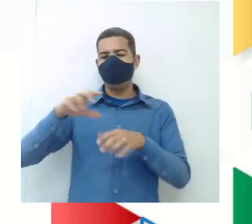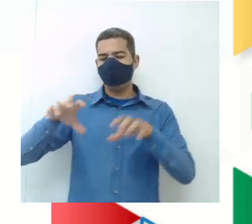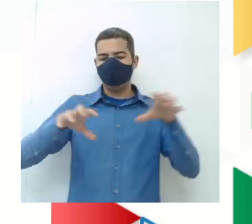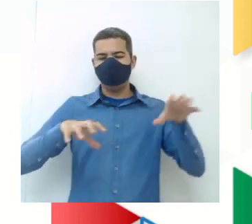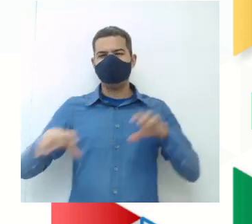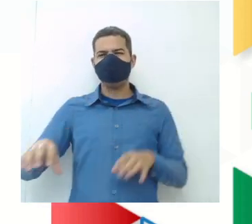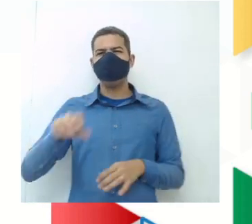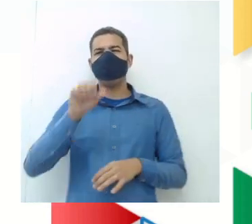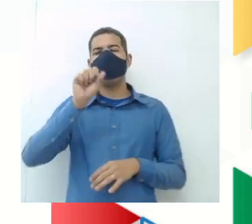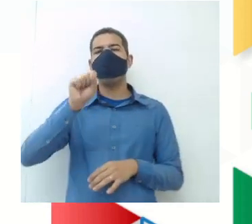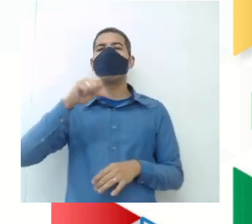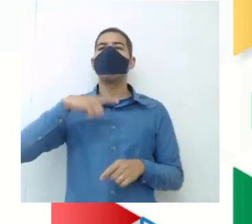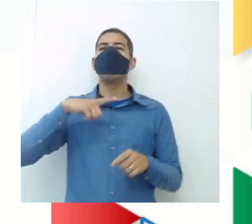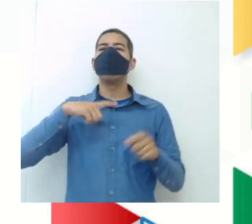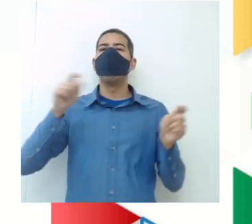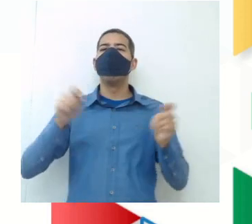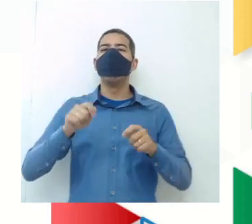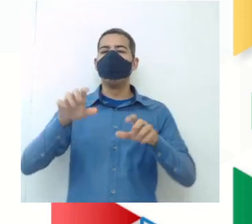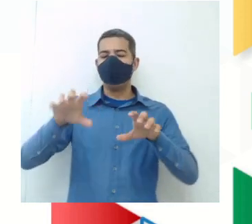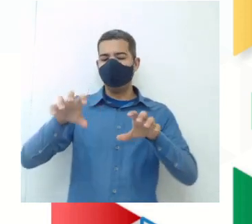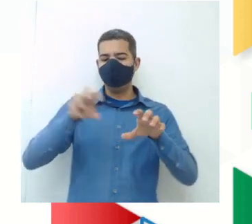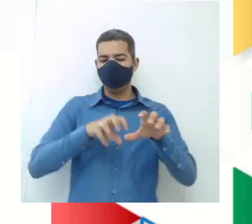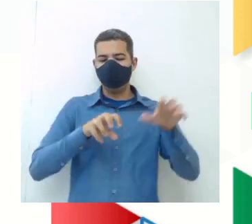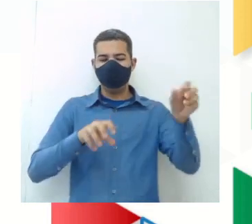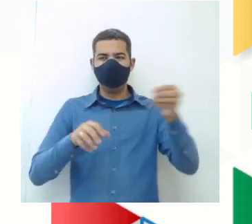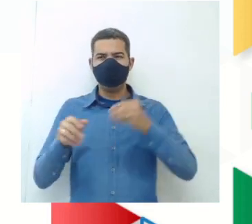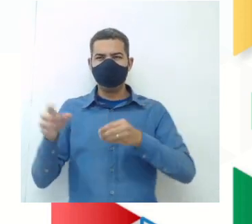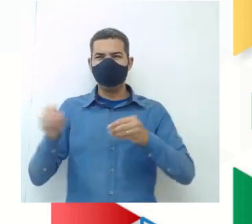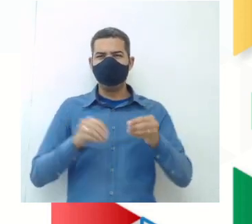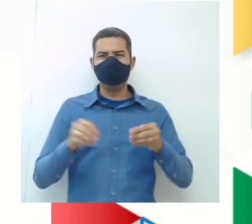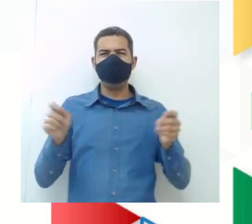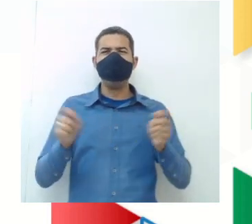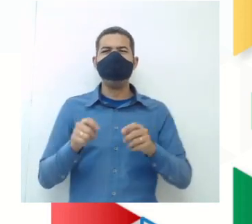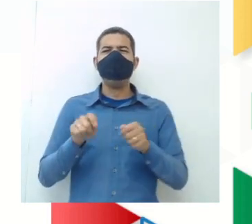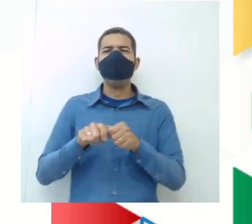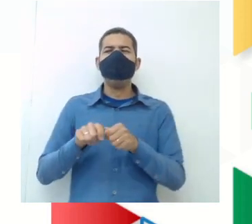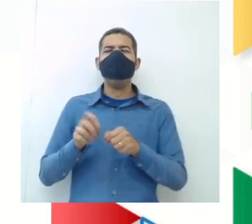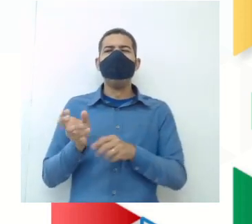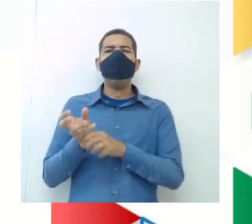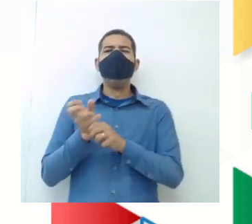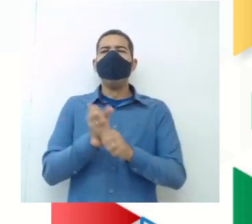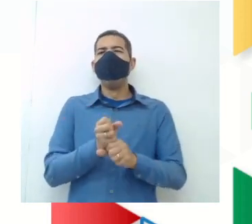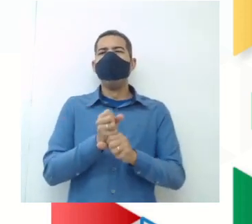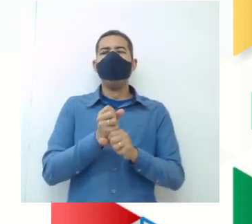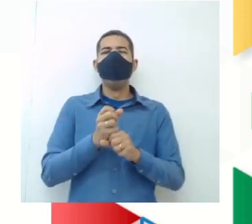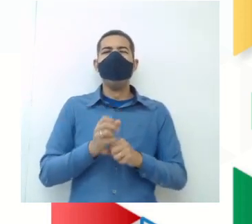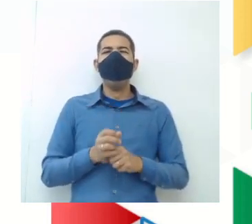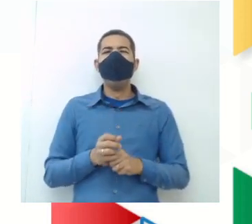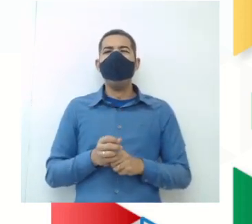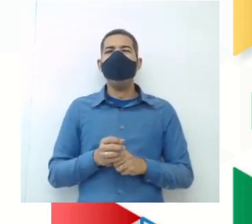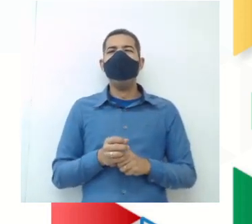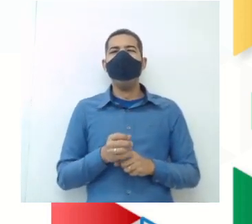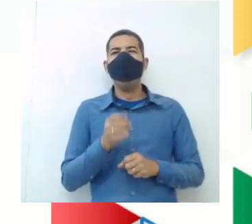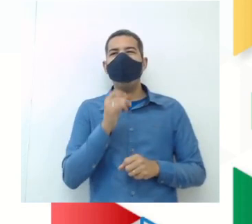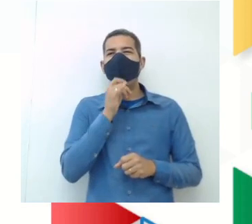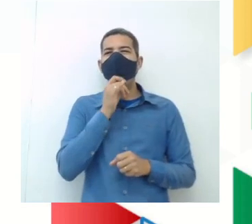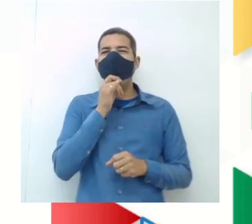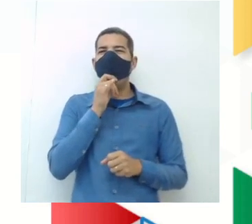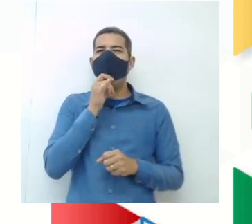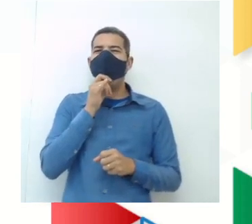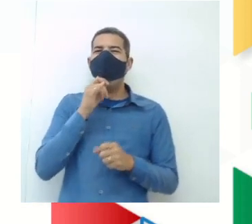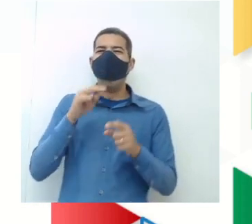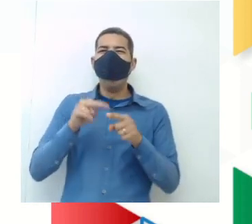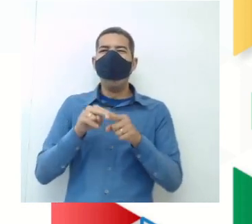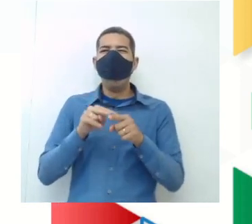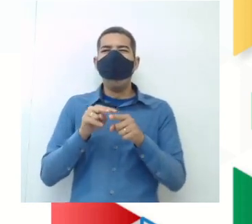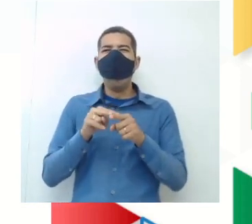inteiras é possível formar com esses pedaços? Preste atenção aí. Quantos pedaços estão faltando na pizza? Primeira coisa que a gente tem que olhar,